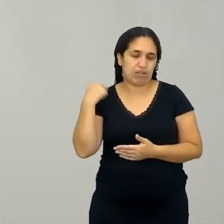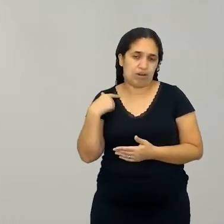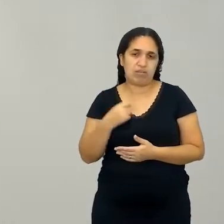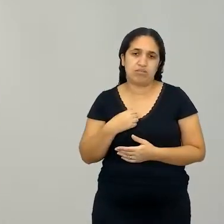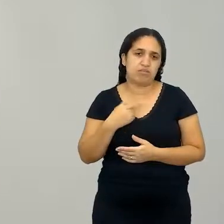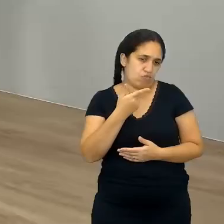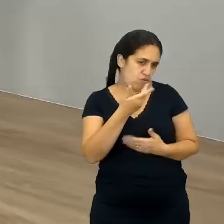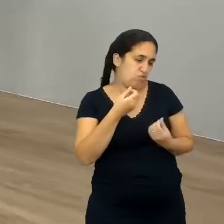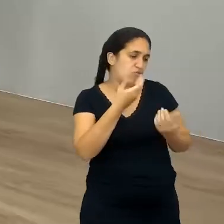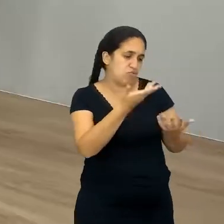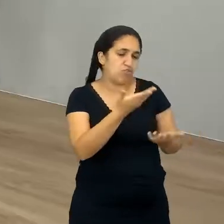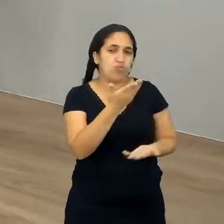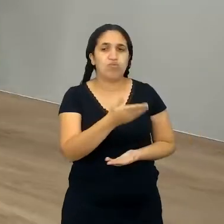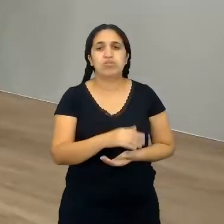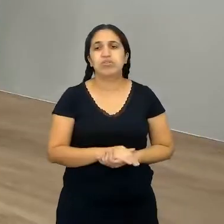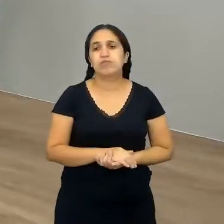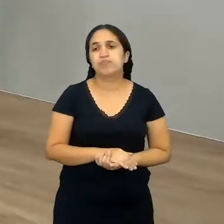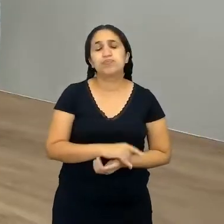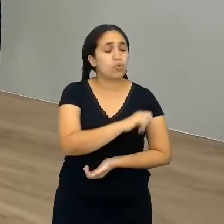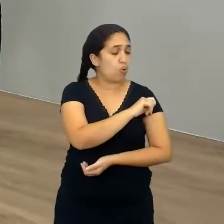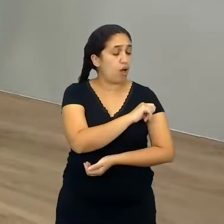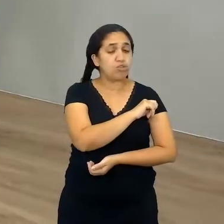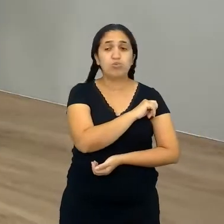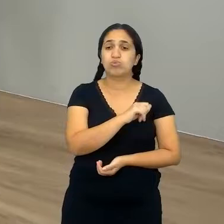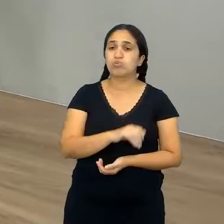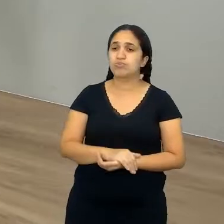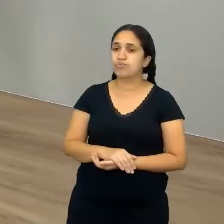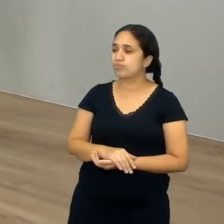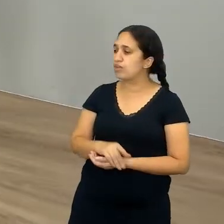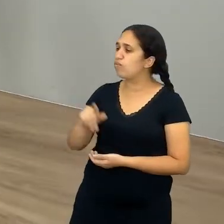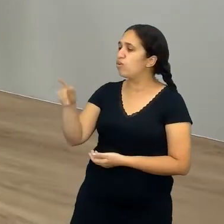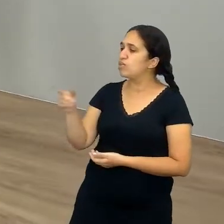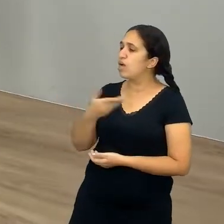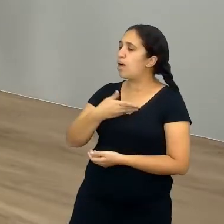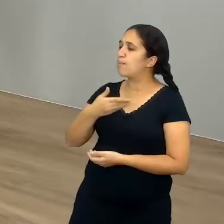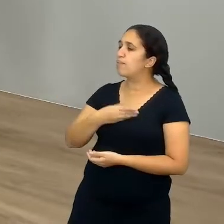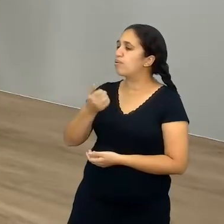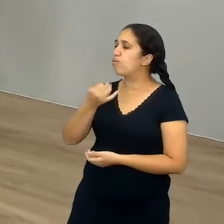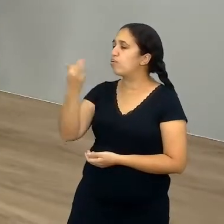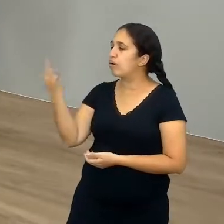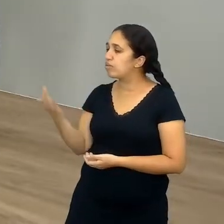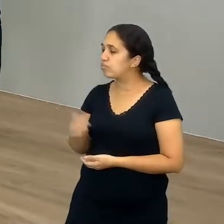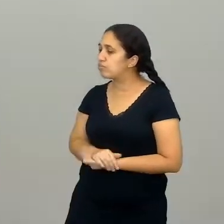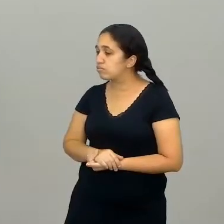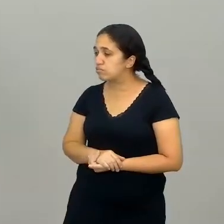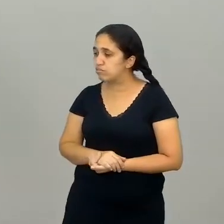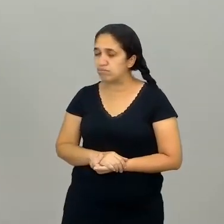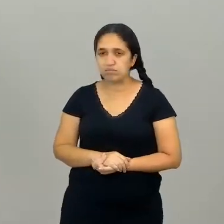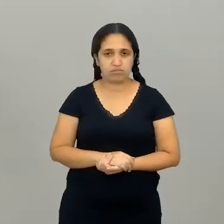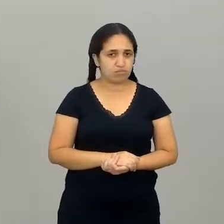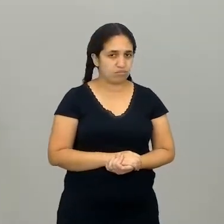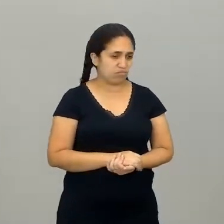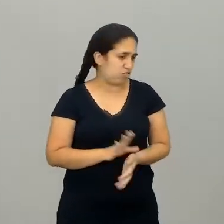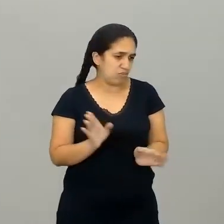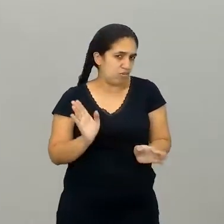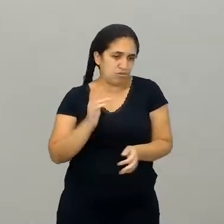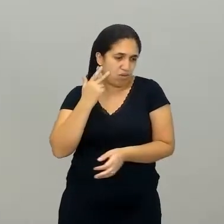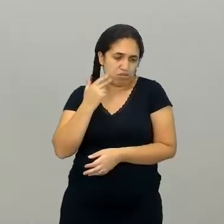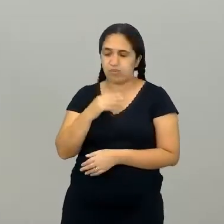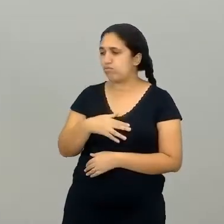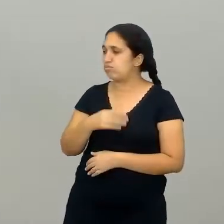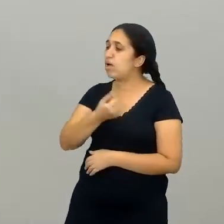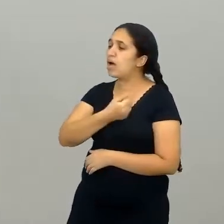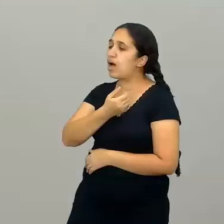legal. Um aluno pegou e falou assim, quantos amigos você tem? Pergunta normal, quantos amigos você